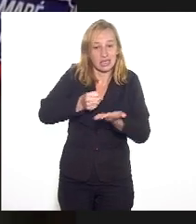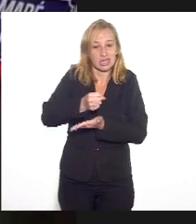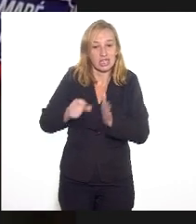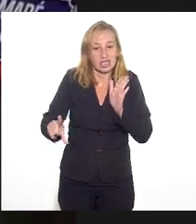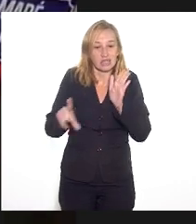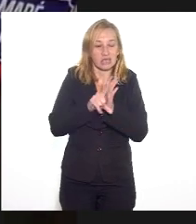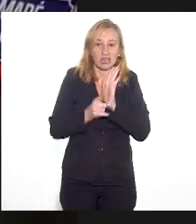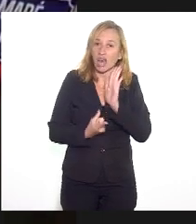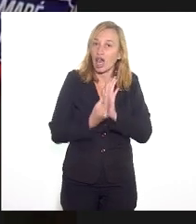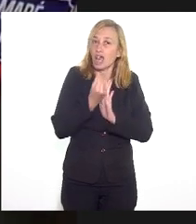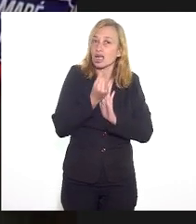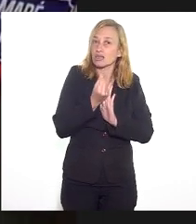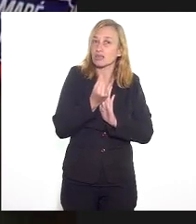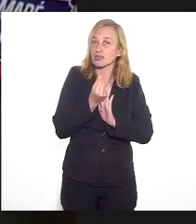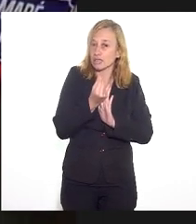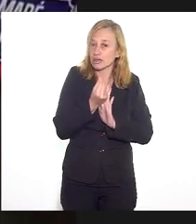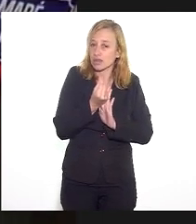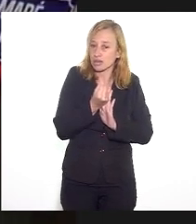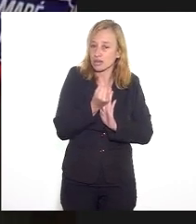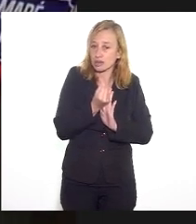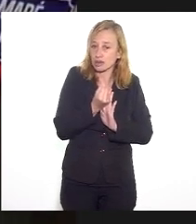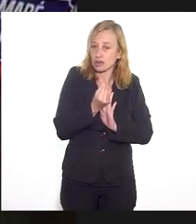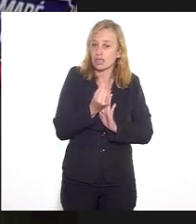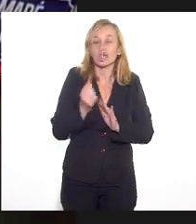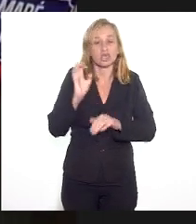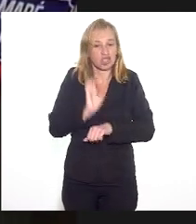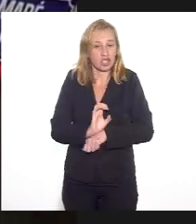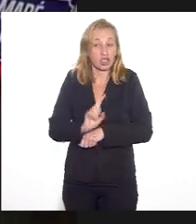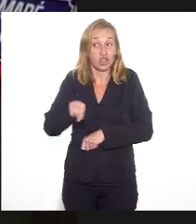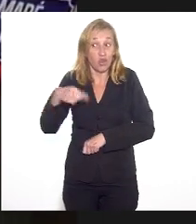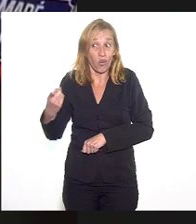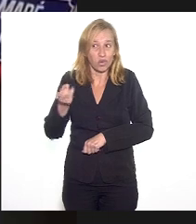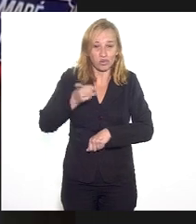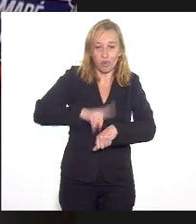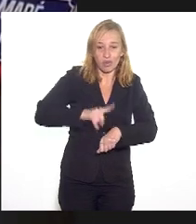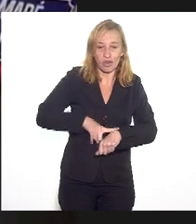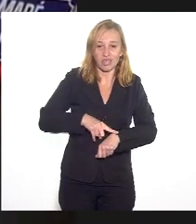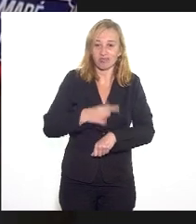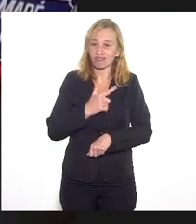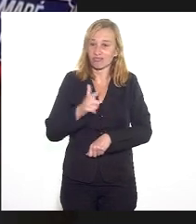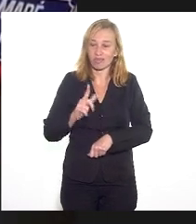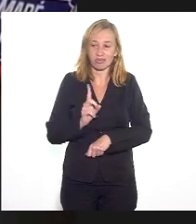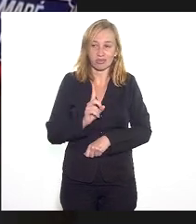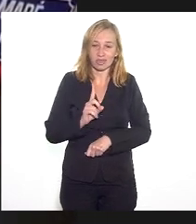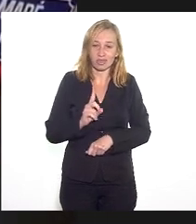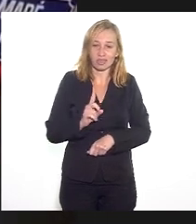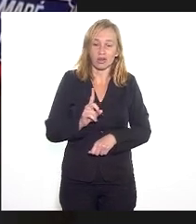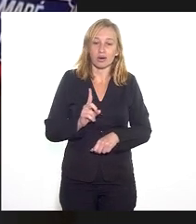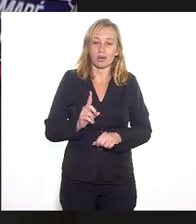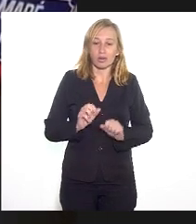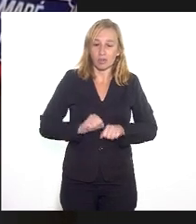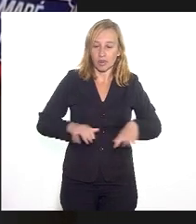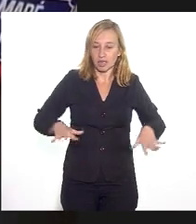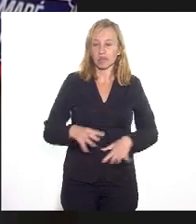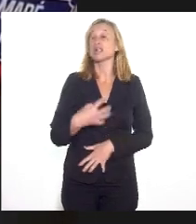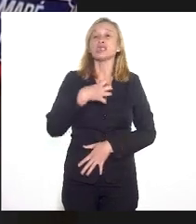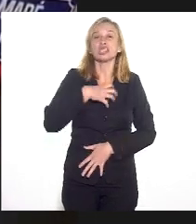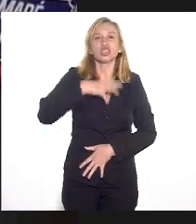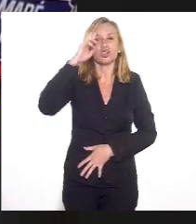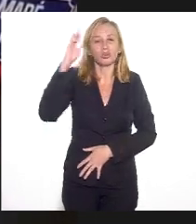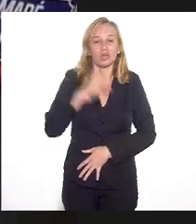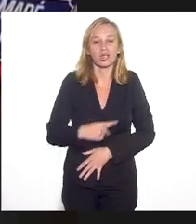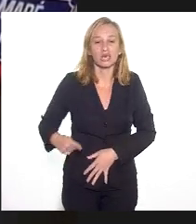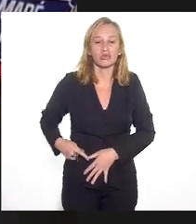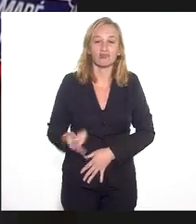lei orçamentárias vislumbradas por esse Estado em outros momentos que também não estávamos em pandemia. Então, nesse sentido, senhor